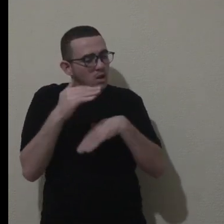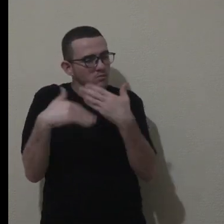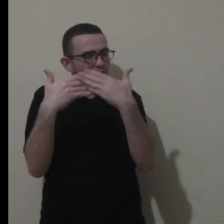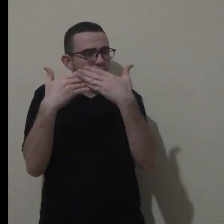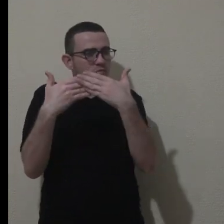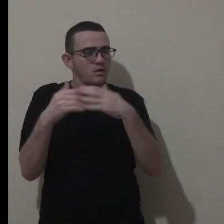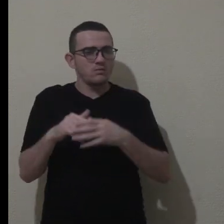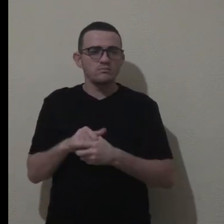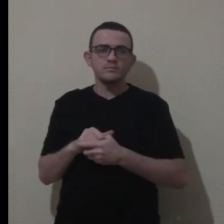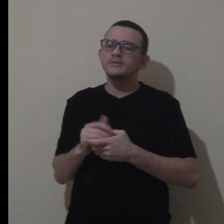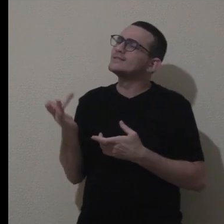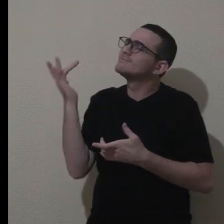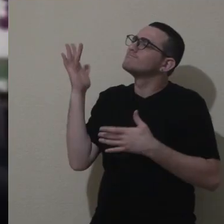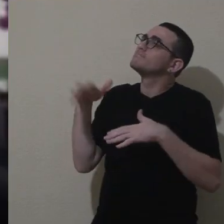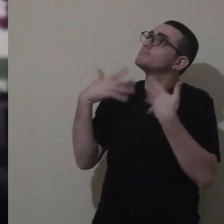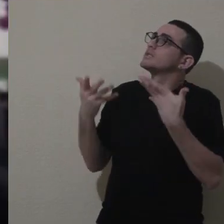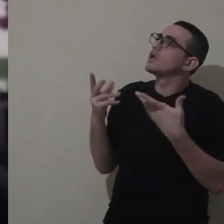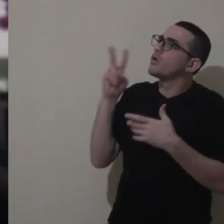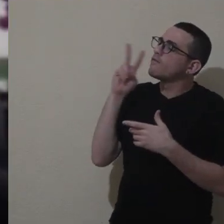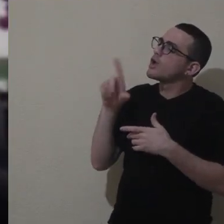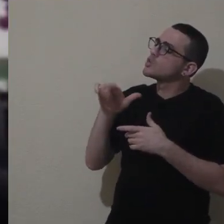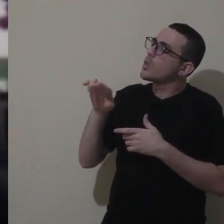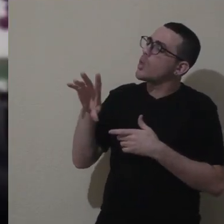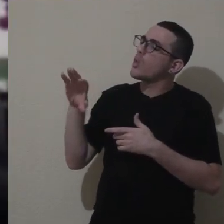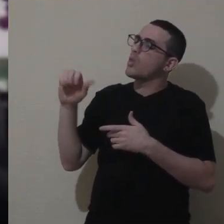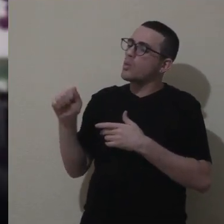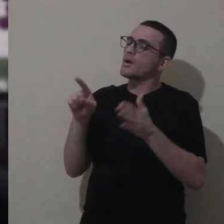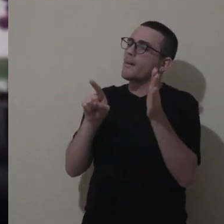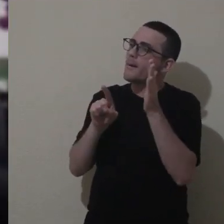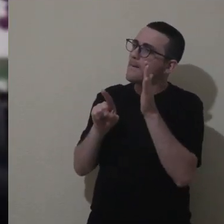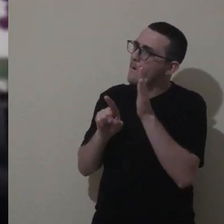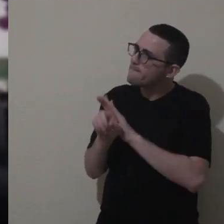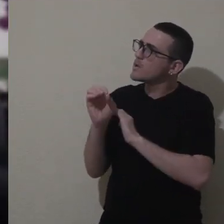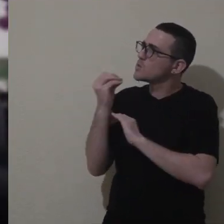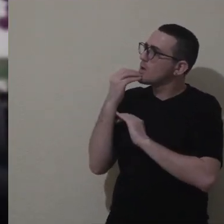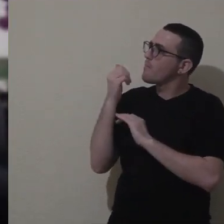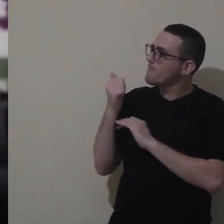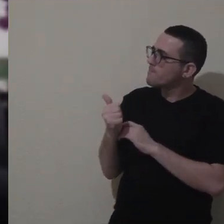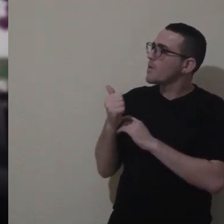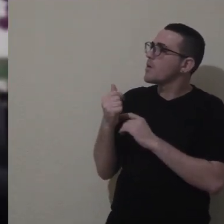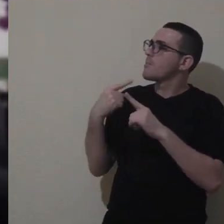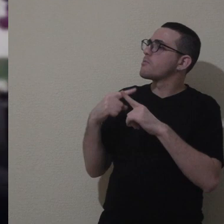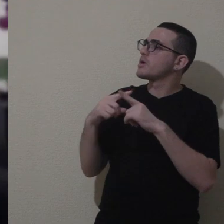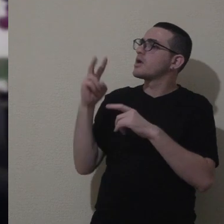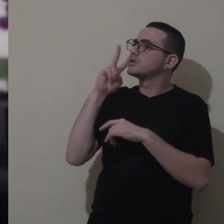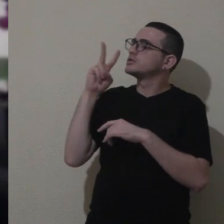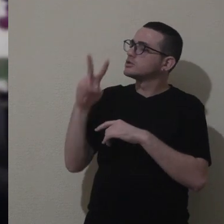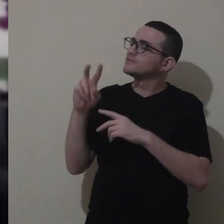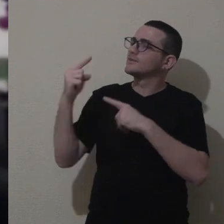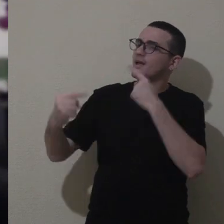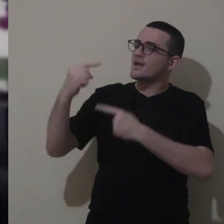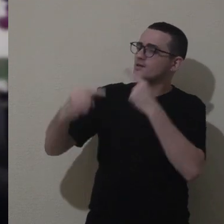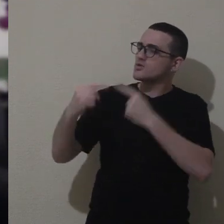se desenvolver? Então, eu vejo assim, Lucas, é uma pergunta muito boa, que até a gente beira